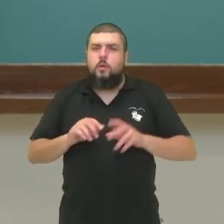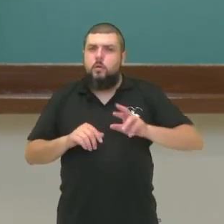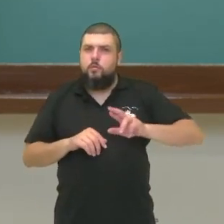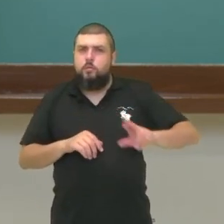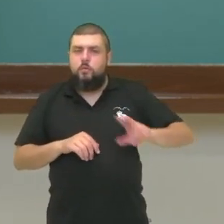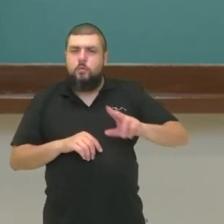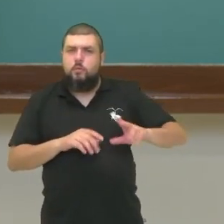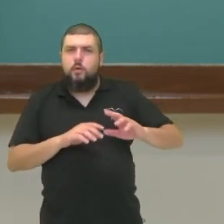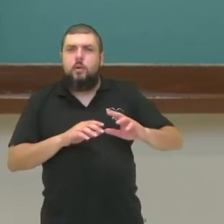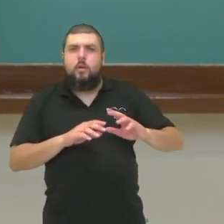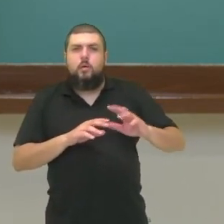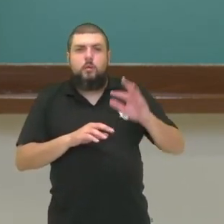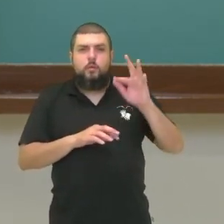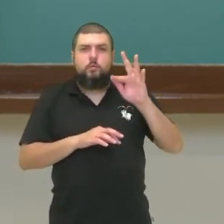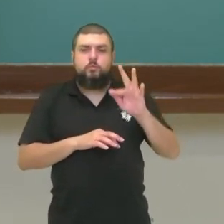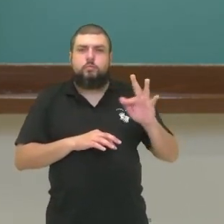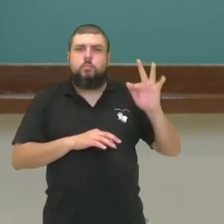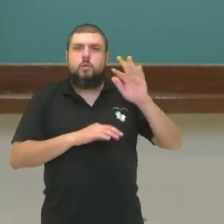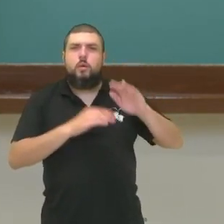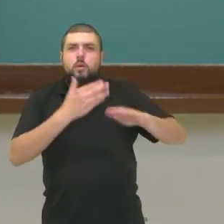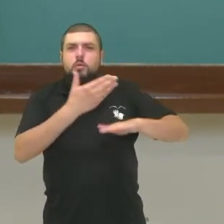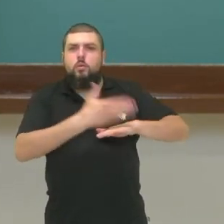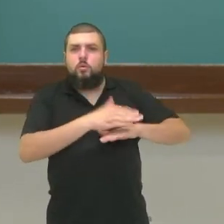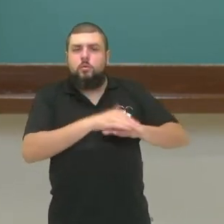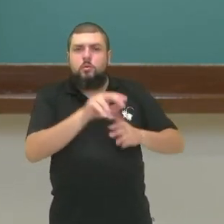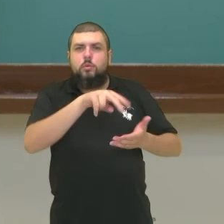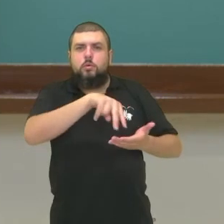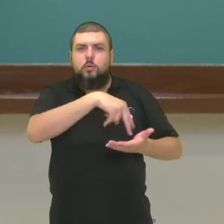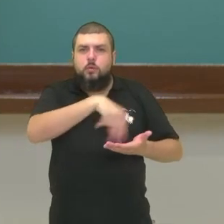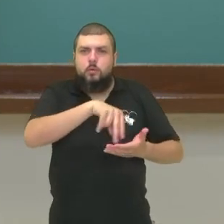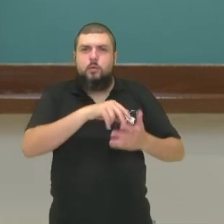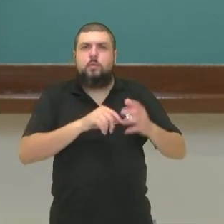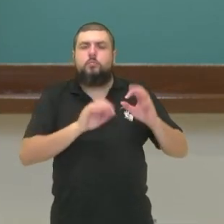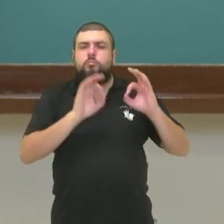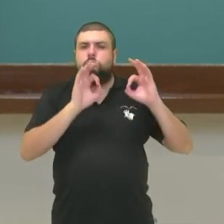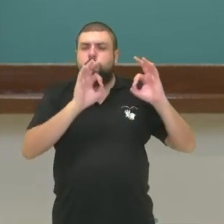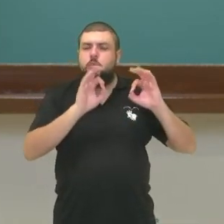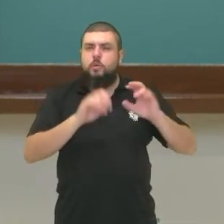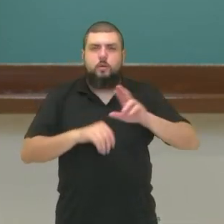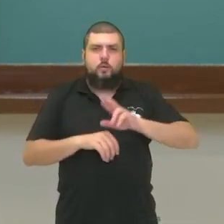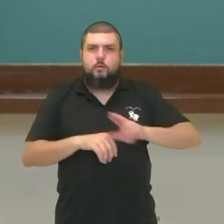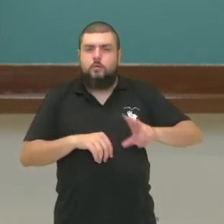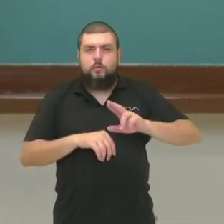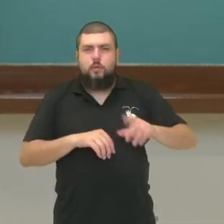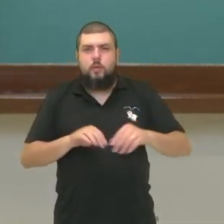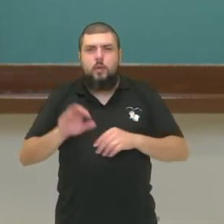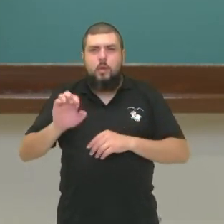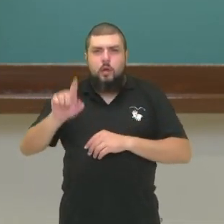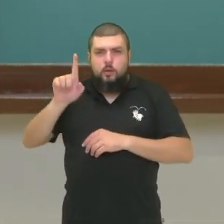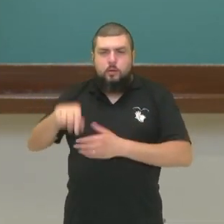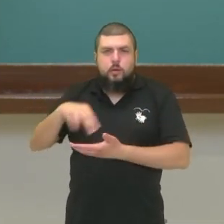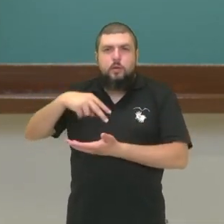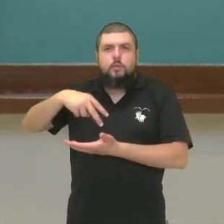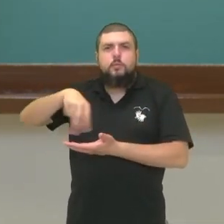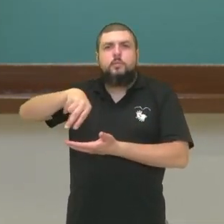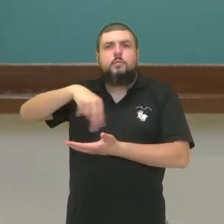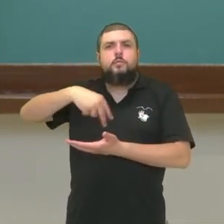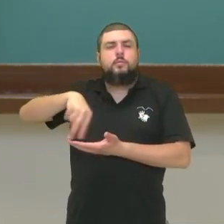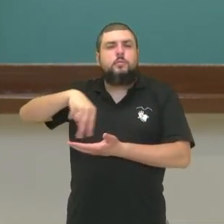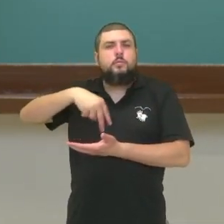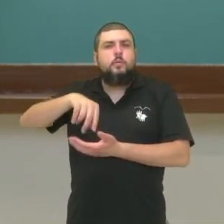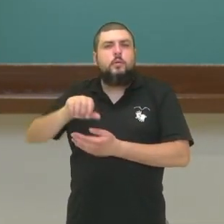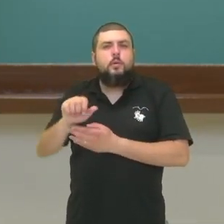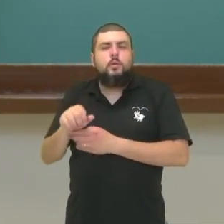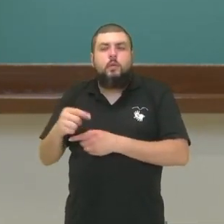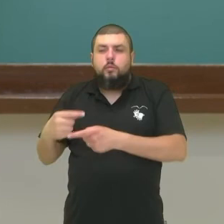nas escolas de dança, né, nos palcos do balé, por exemplo. É uma dança que está mais relacionada, tem a sua